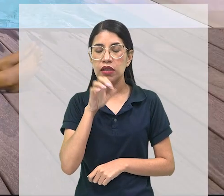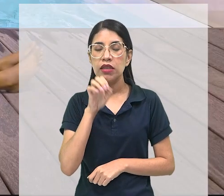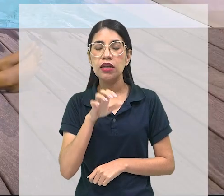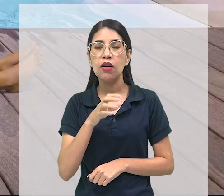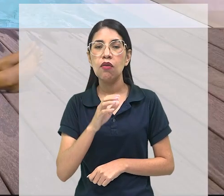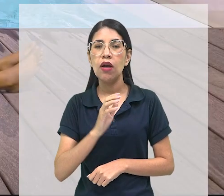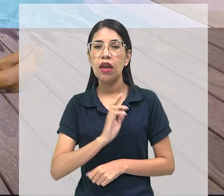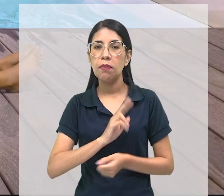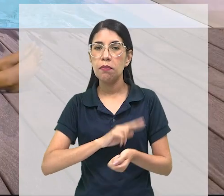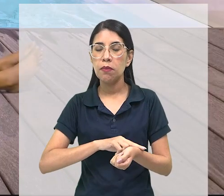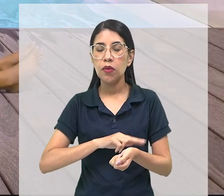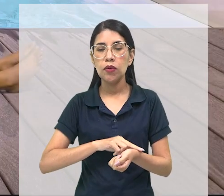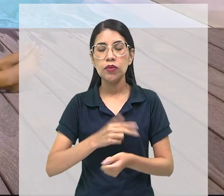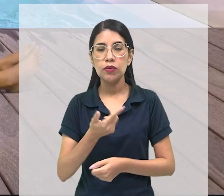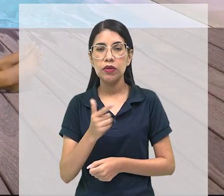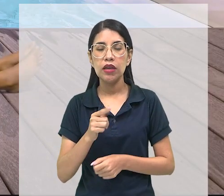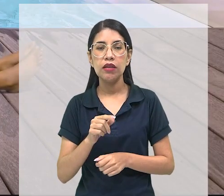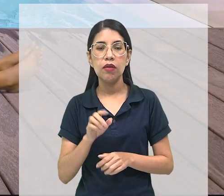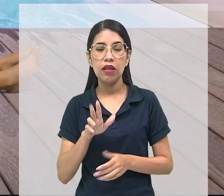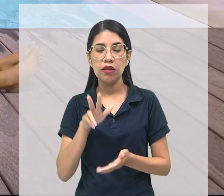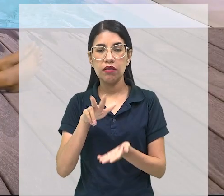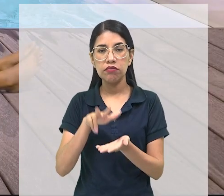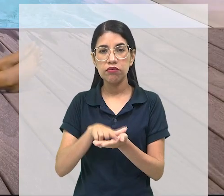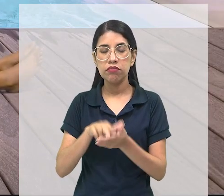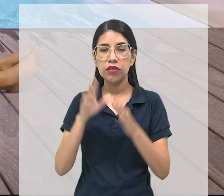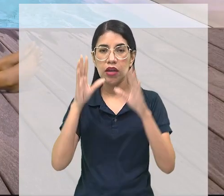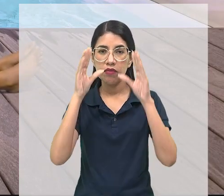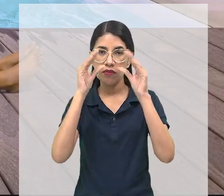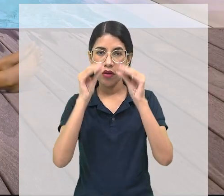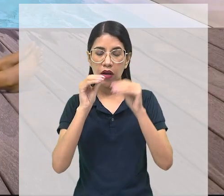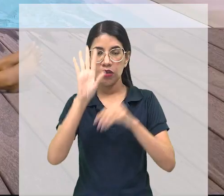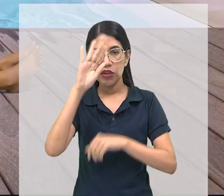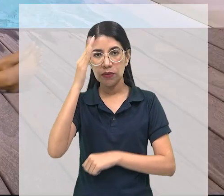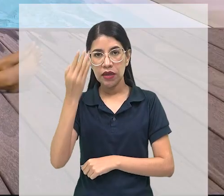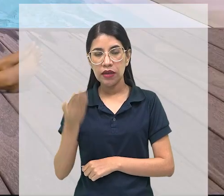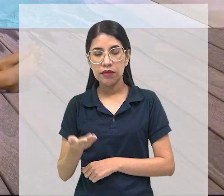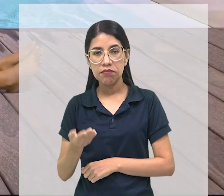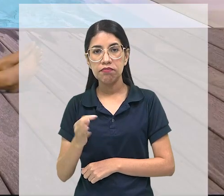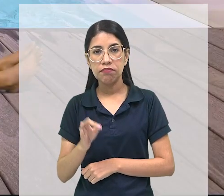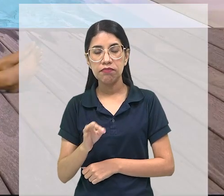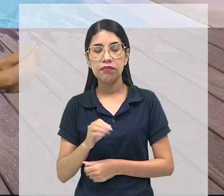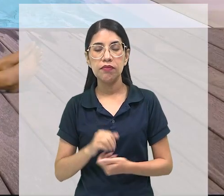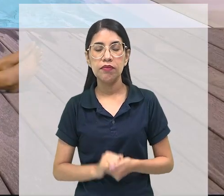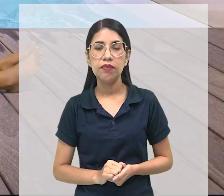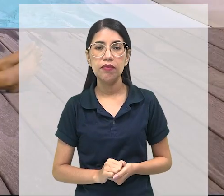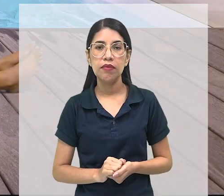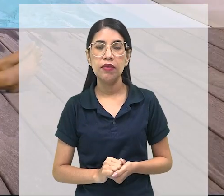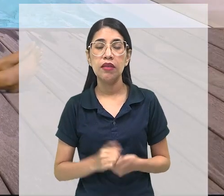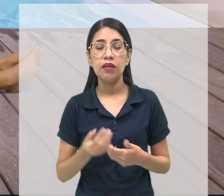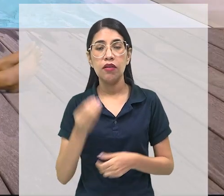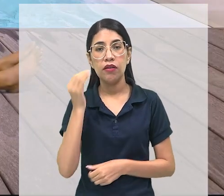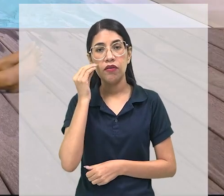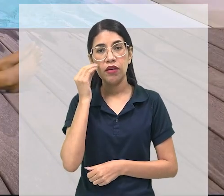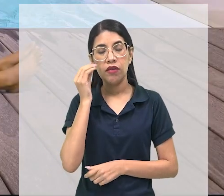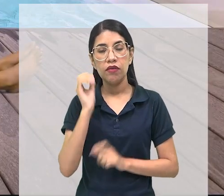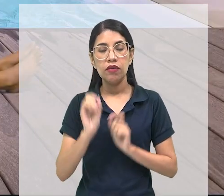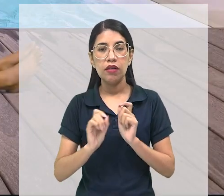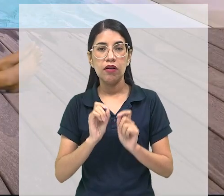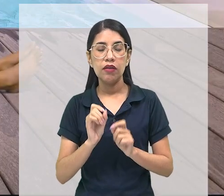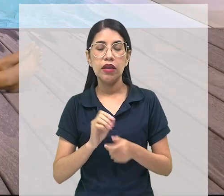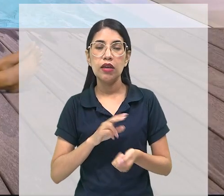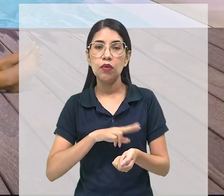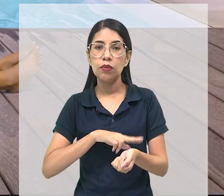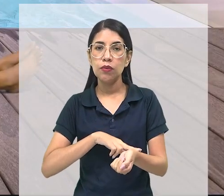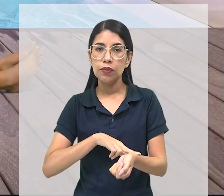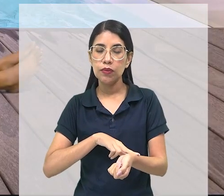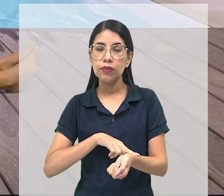né? Então a vítima está aqui de olhos fechados, né, inconsciente, e aí você então vai verificar a